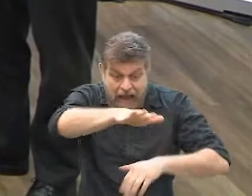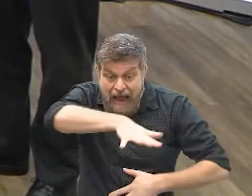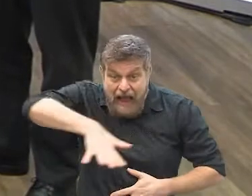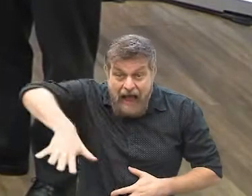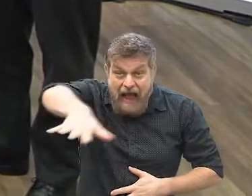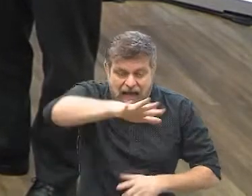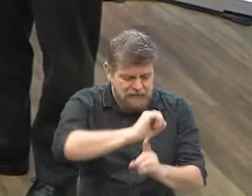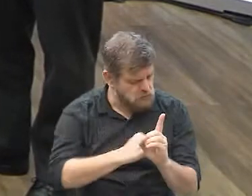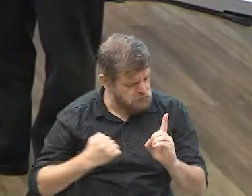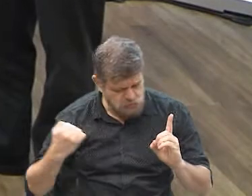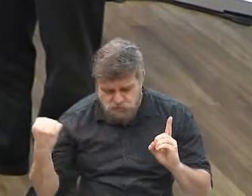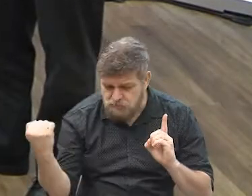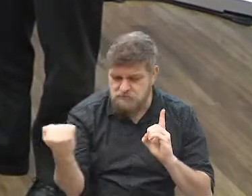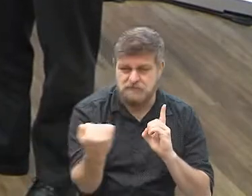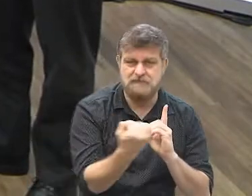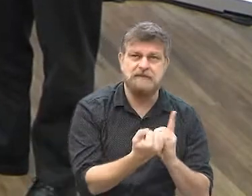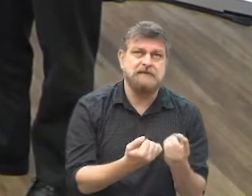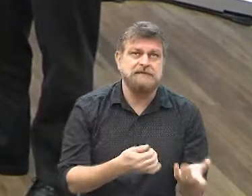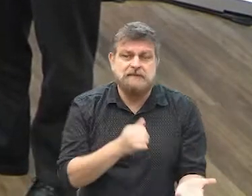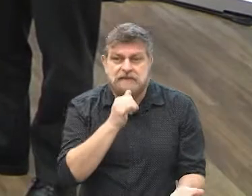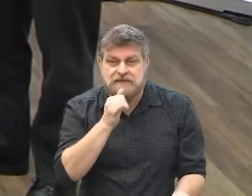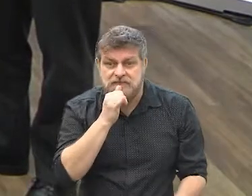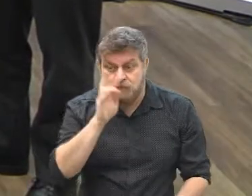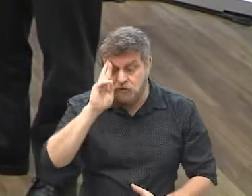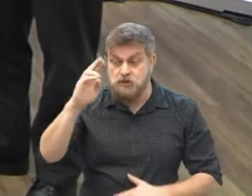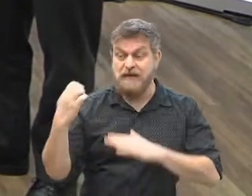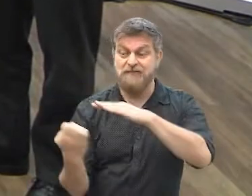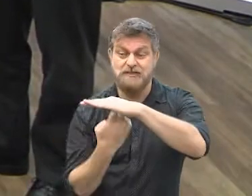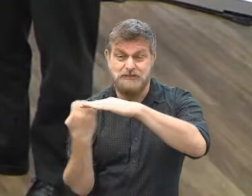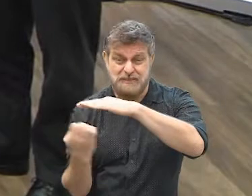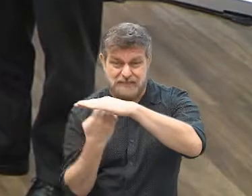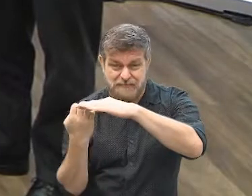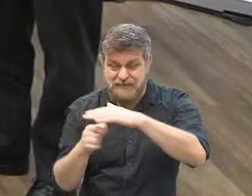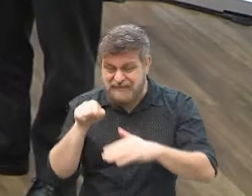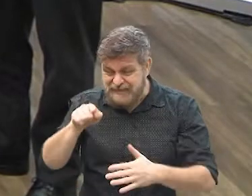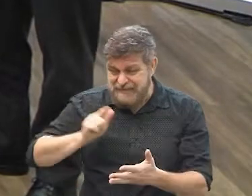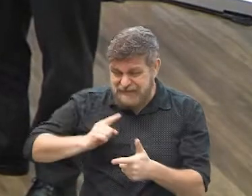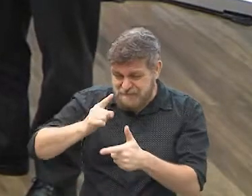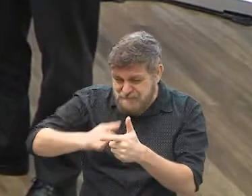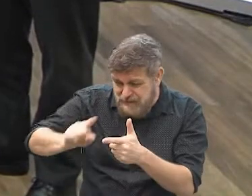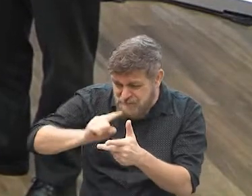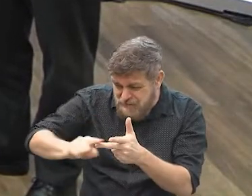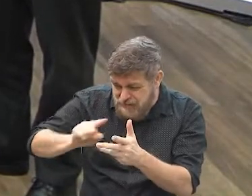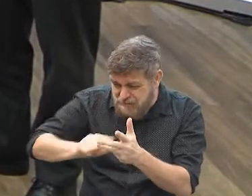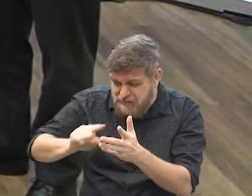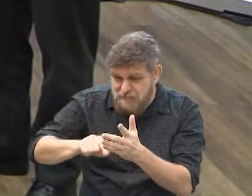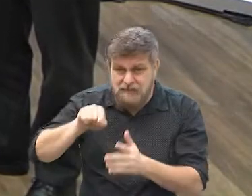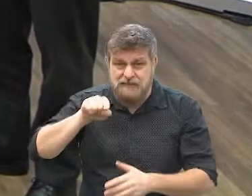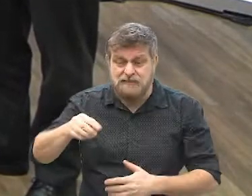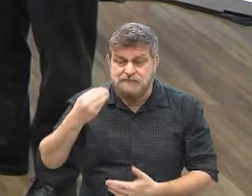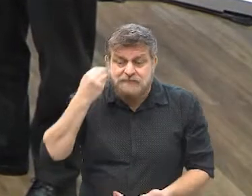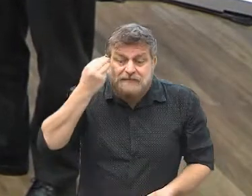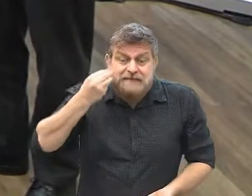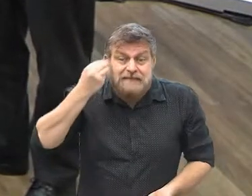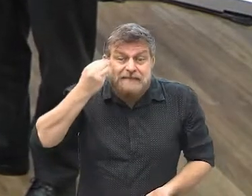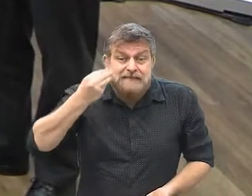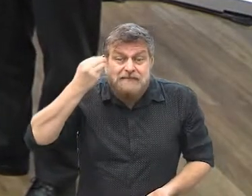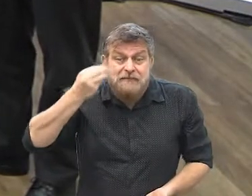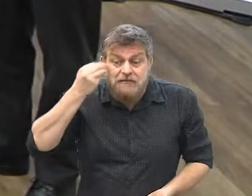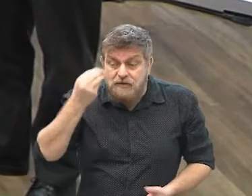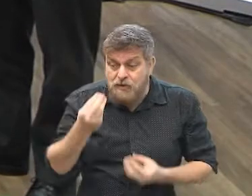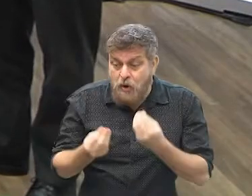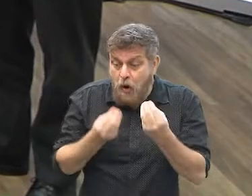sociedade, os setores empresariais todos, que têm demandas específicas e que estão vivendo essa realidade